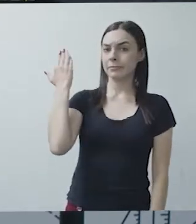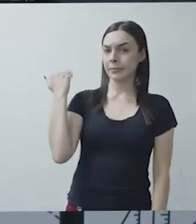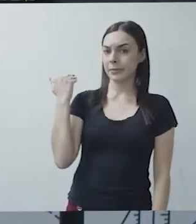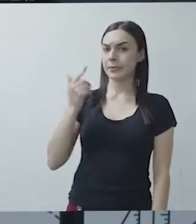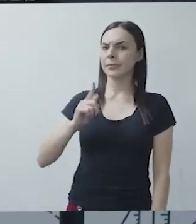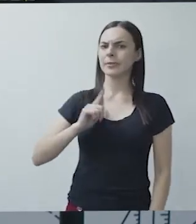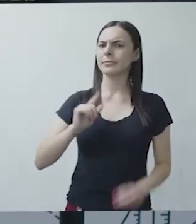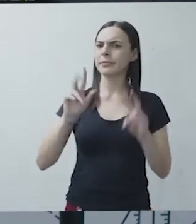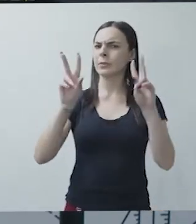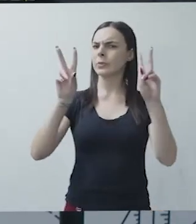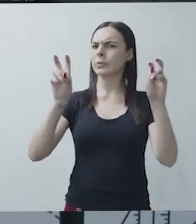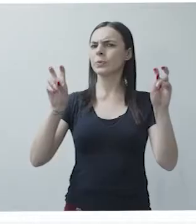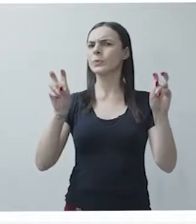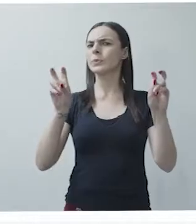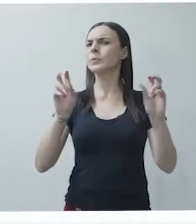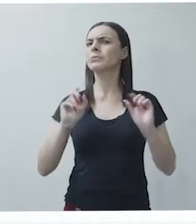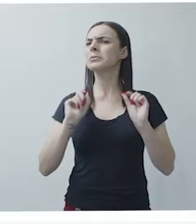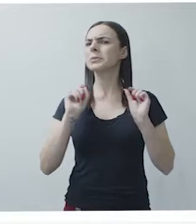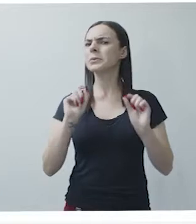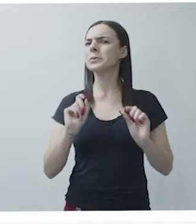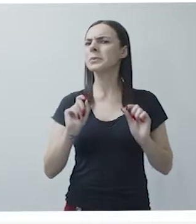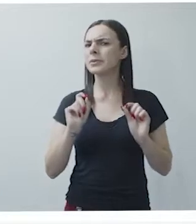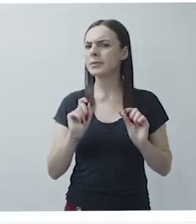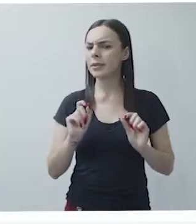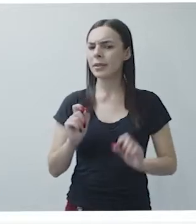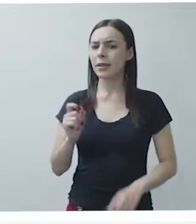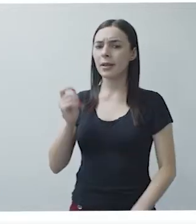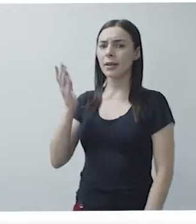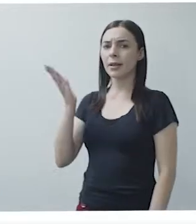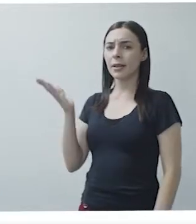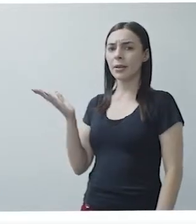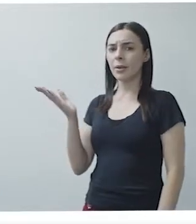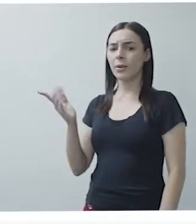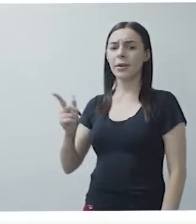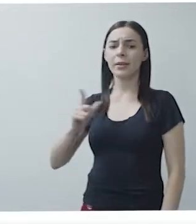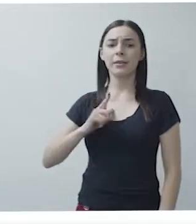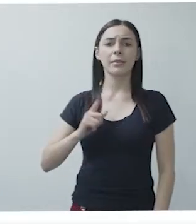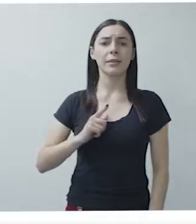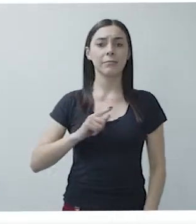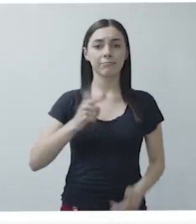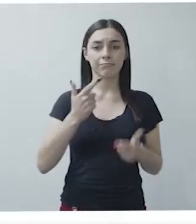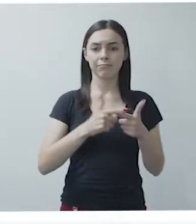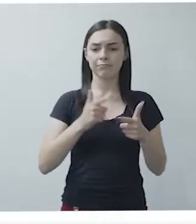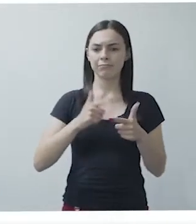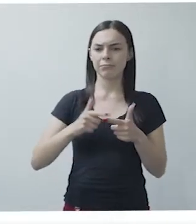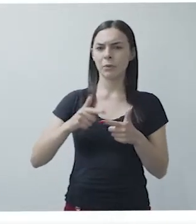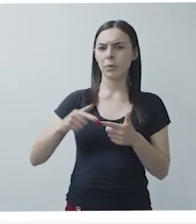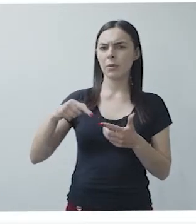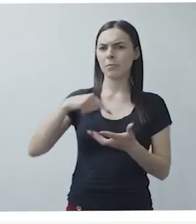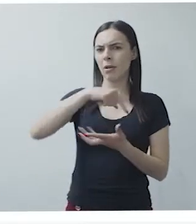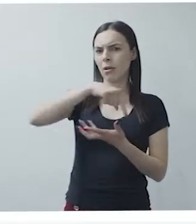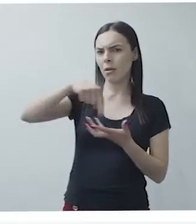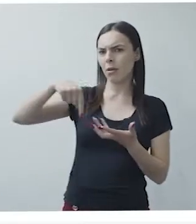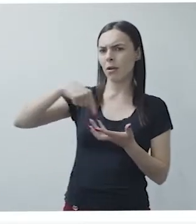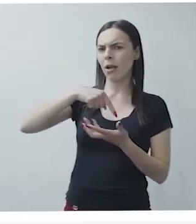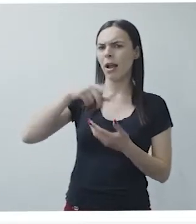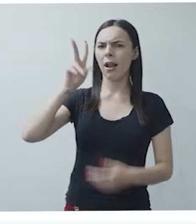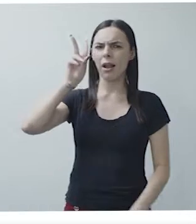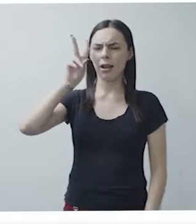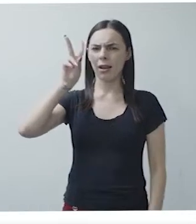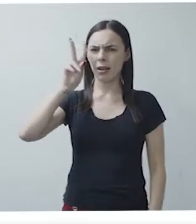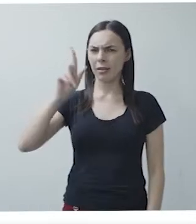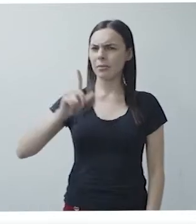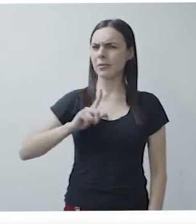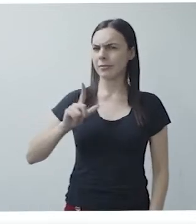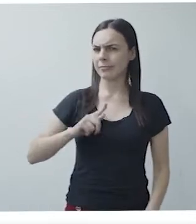tivemos sobre, olha lá, sobre a roda dos problemas. Quem lembra dessa atividade divertida que